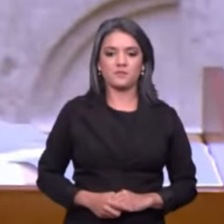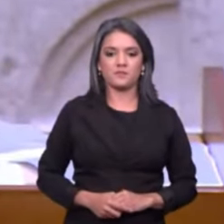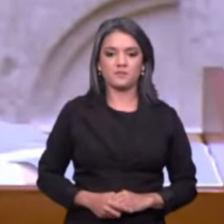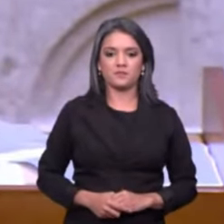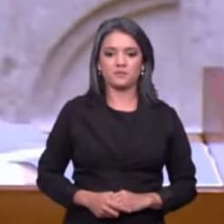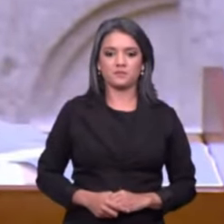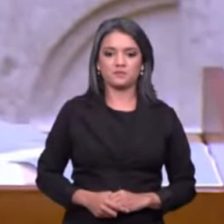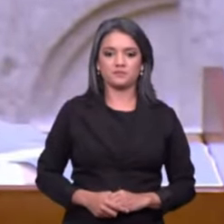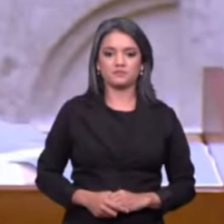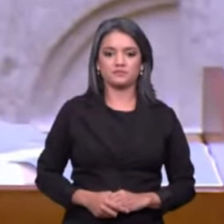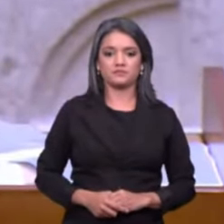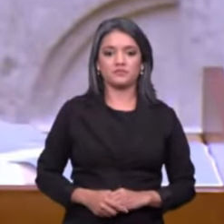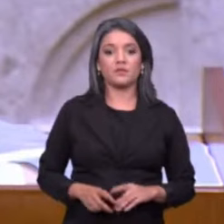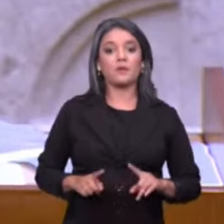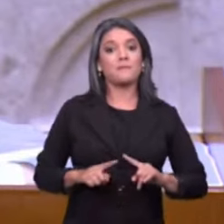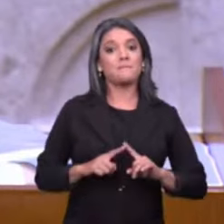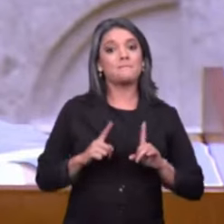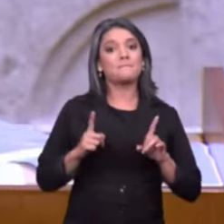vírgula,